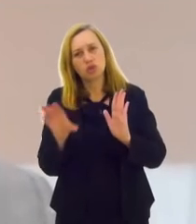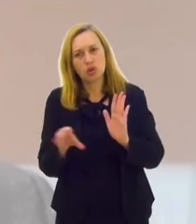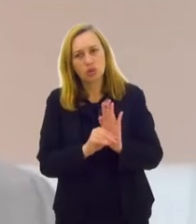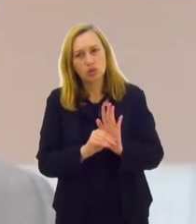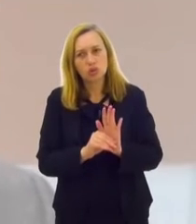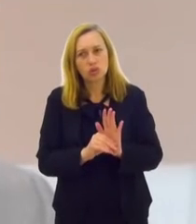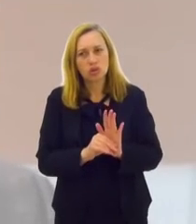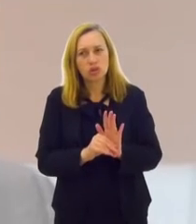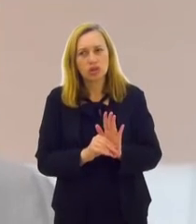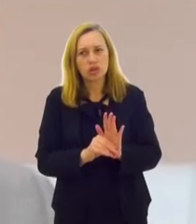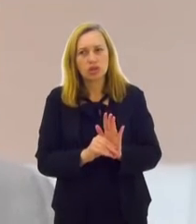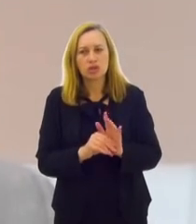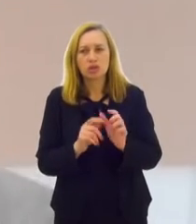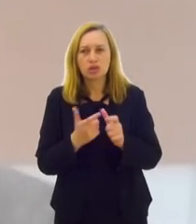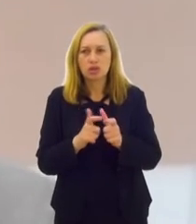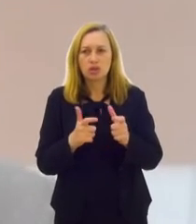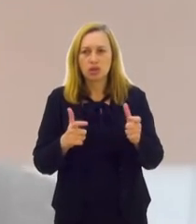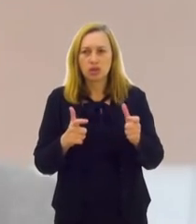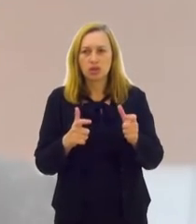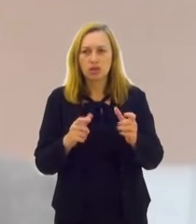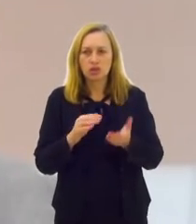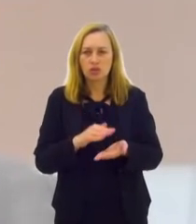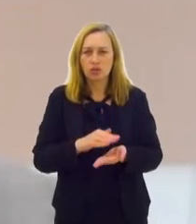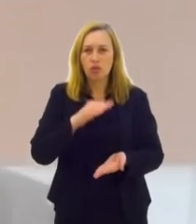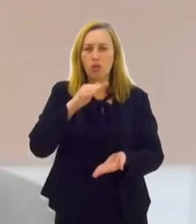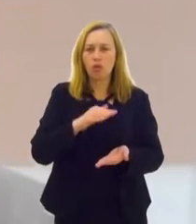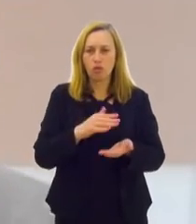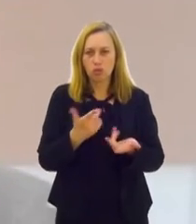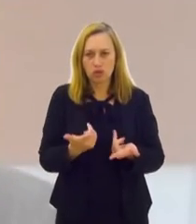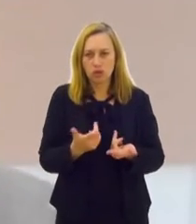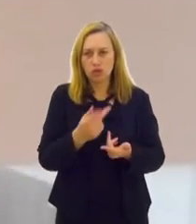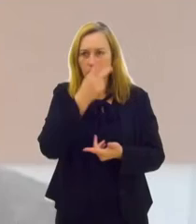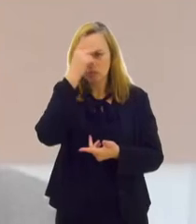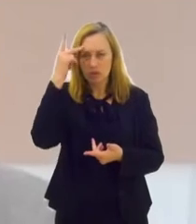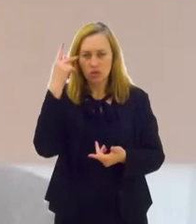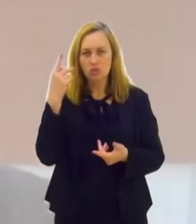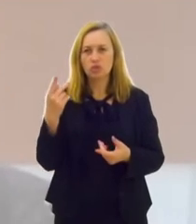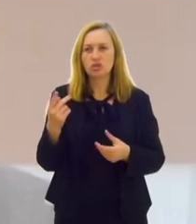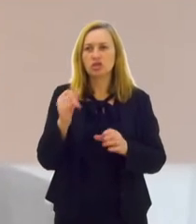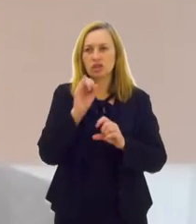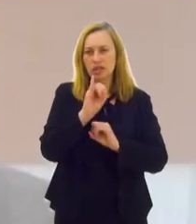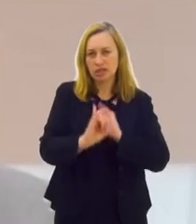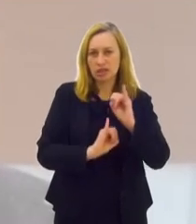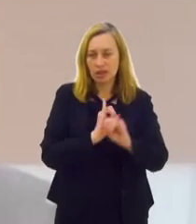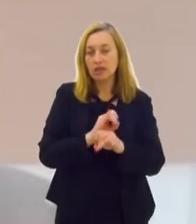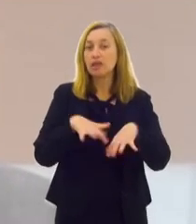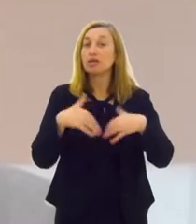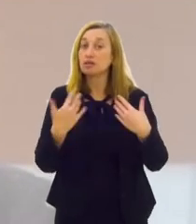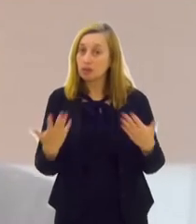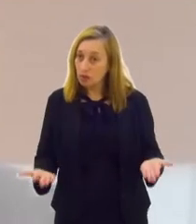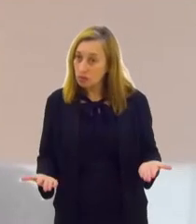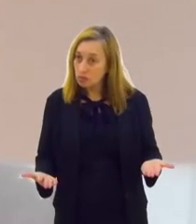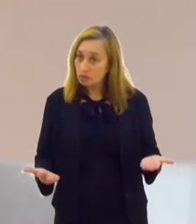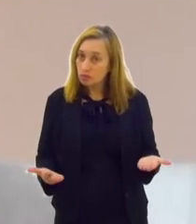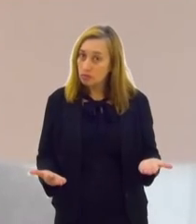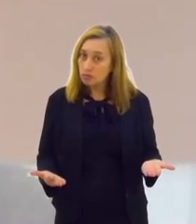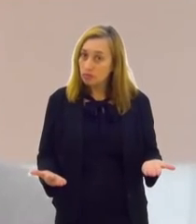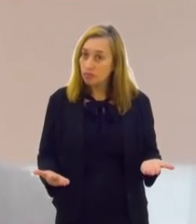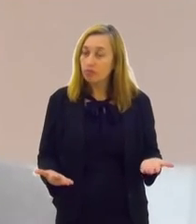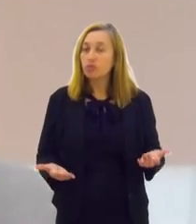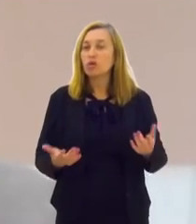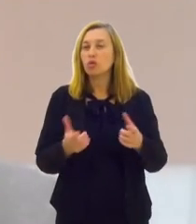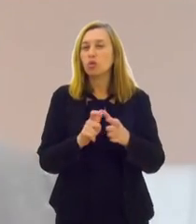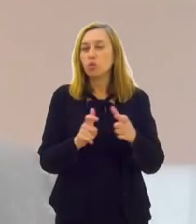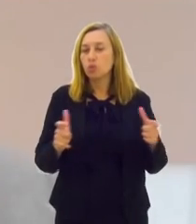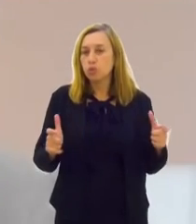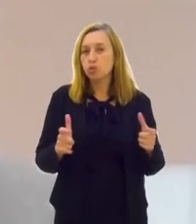de um conteúdo para um grande volume de usuários na internet. Então, o que